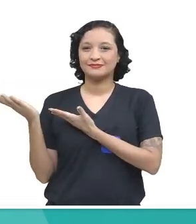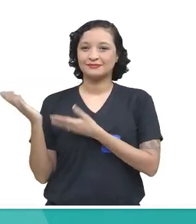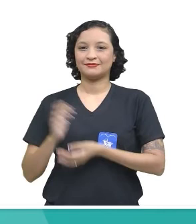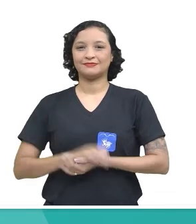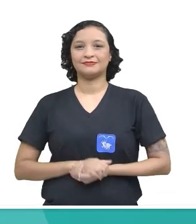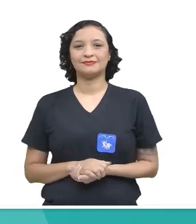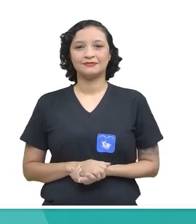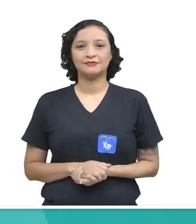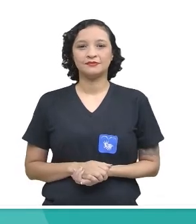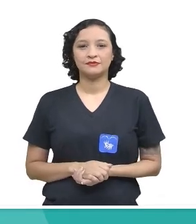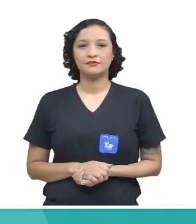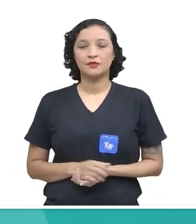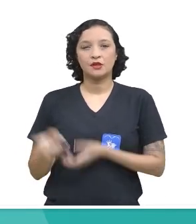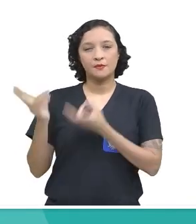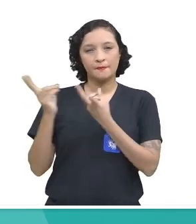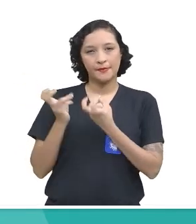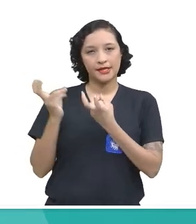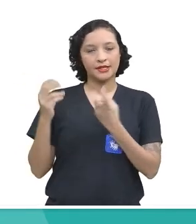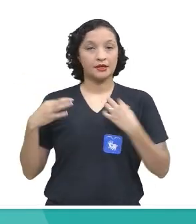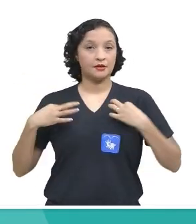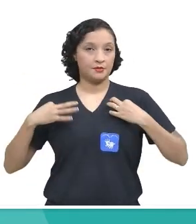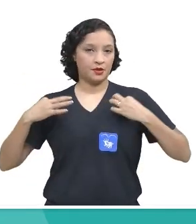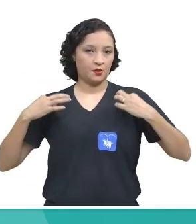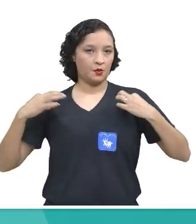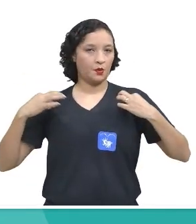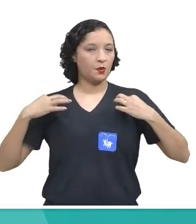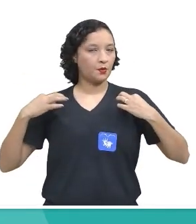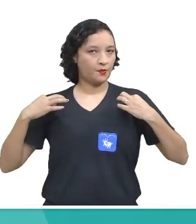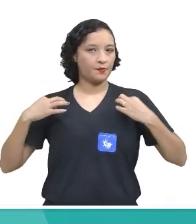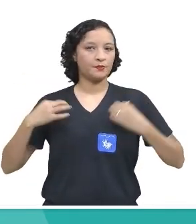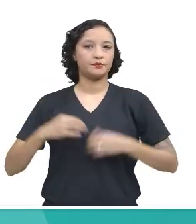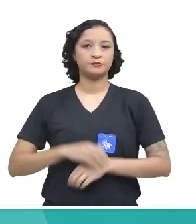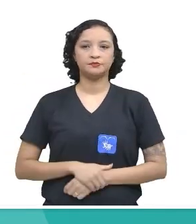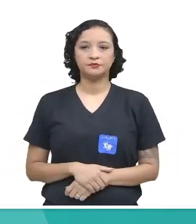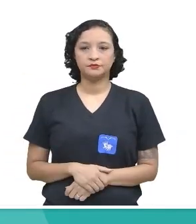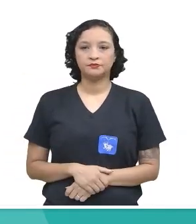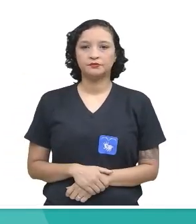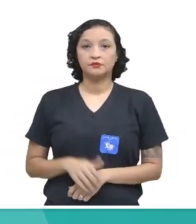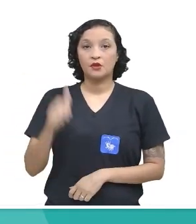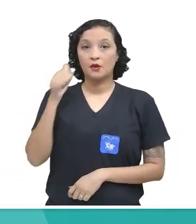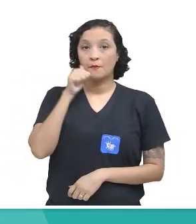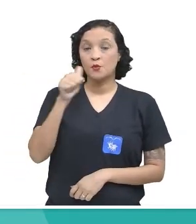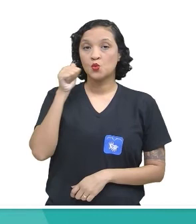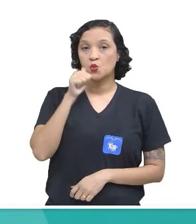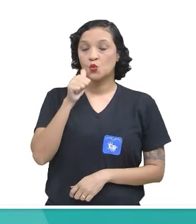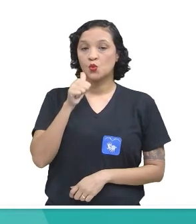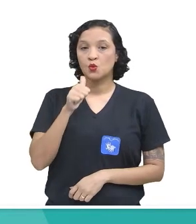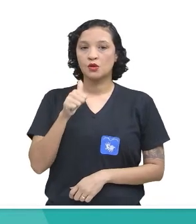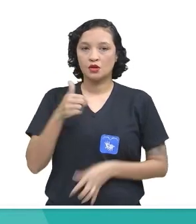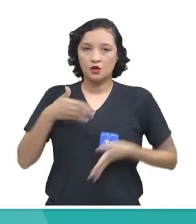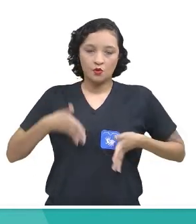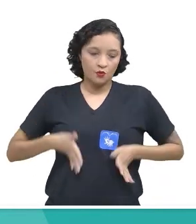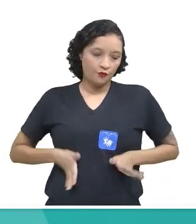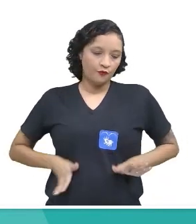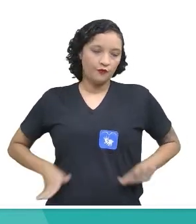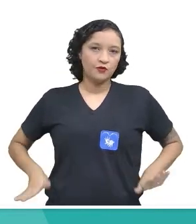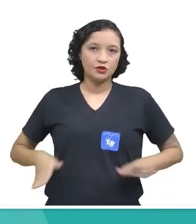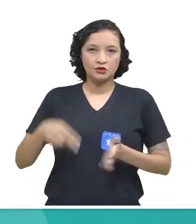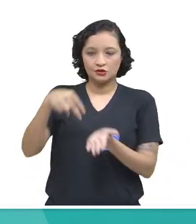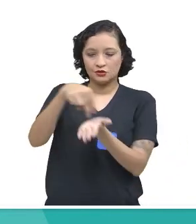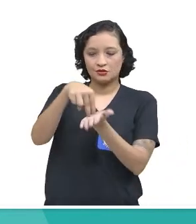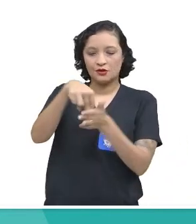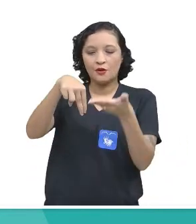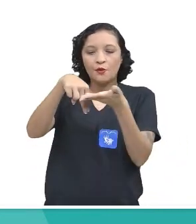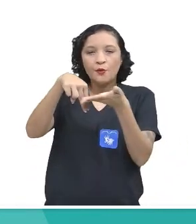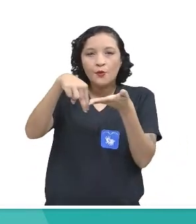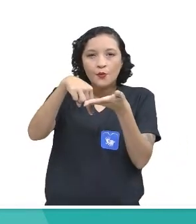a gente consegue ver um pouquinho da roupa, né, que são utilizadas. As mulheres, elas utilizam um vestido curto, né,